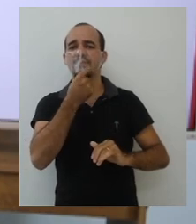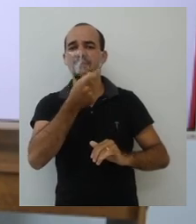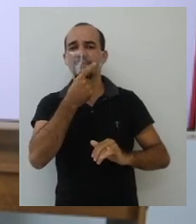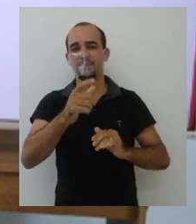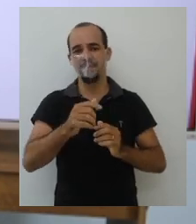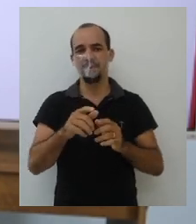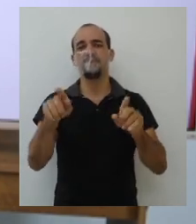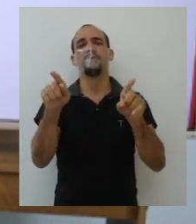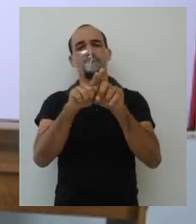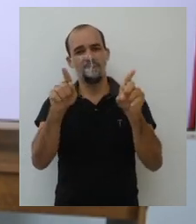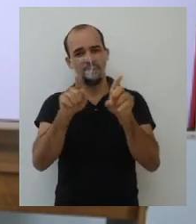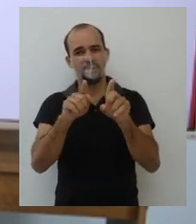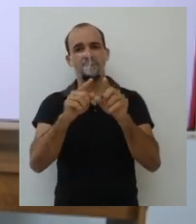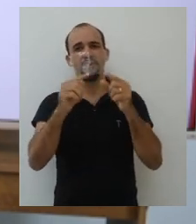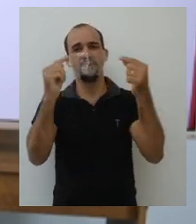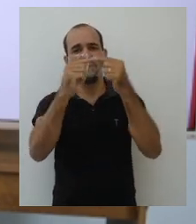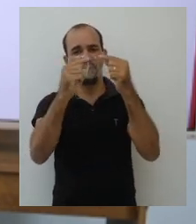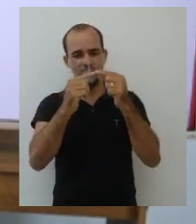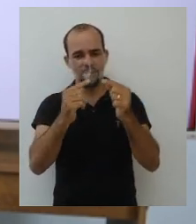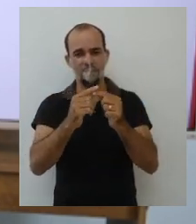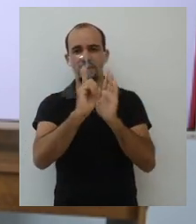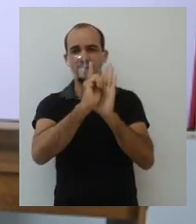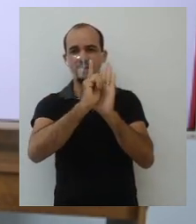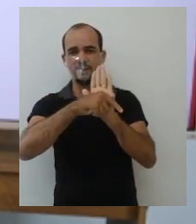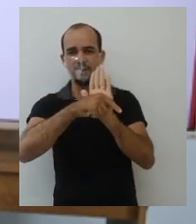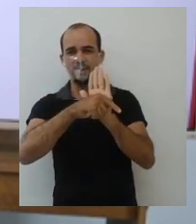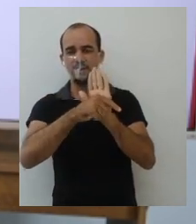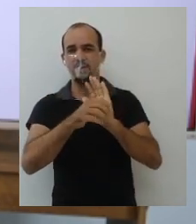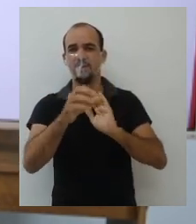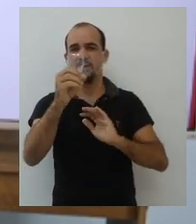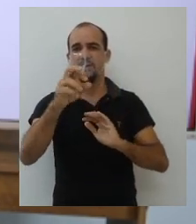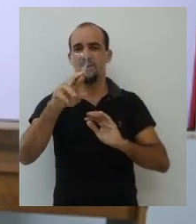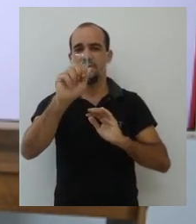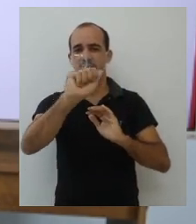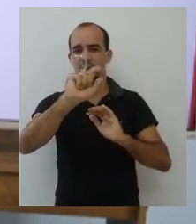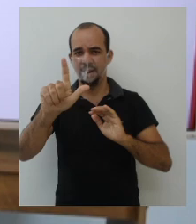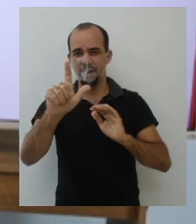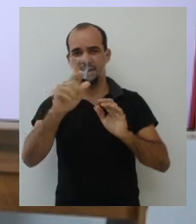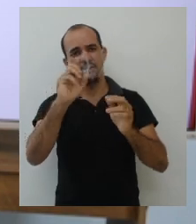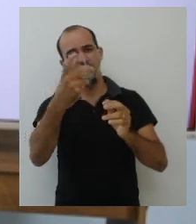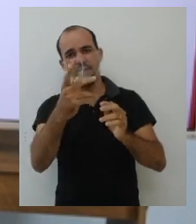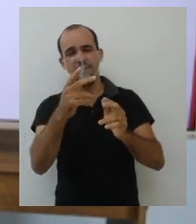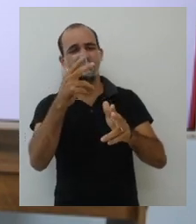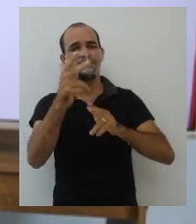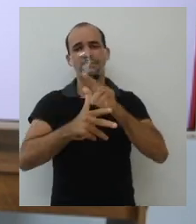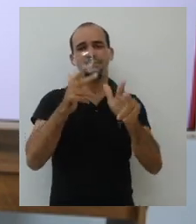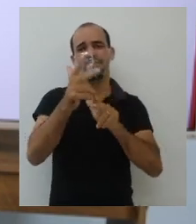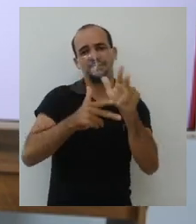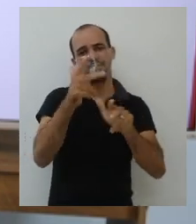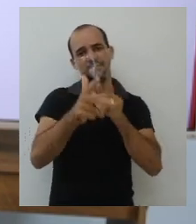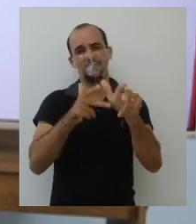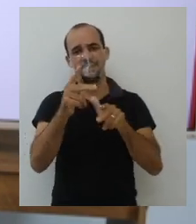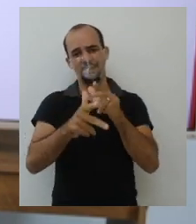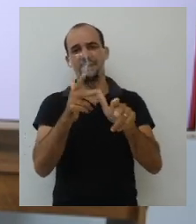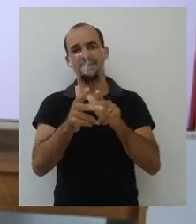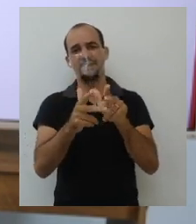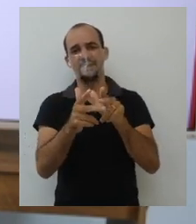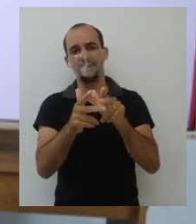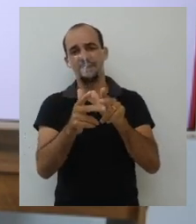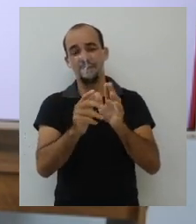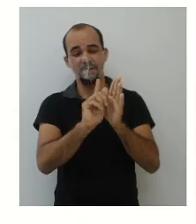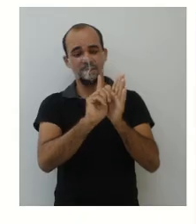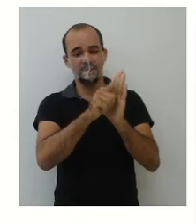que a piada ela também pode ser um gênero oral, tá? Mas nesse momento a gente está falando de escrita. Então, quando você lê